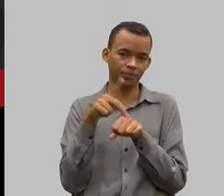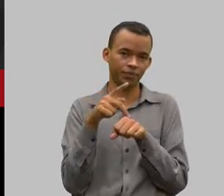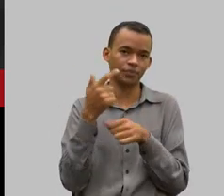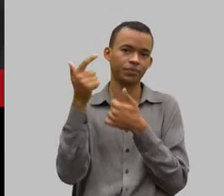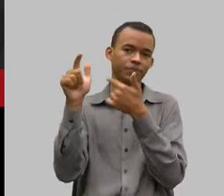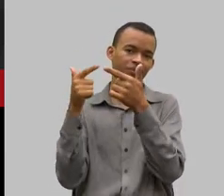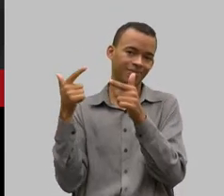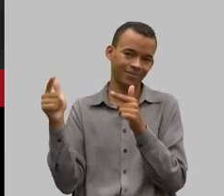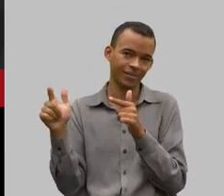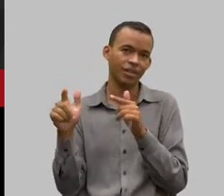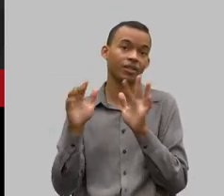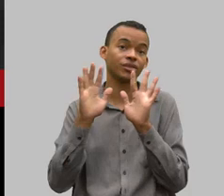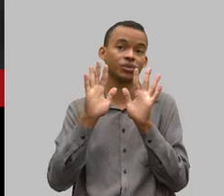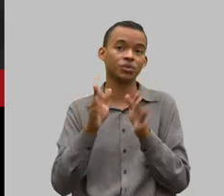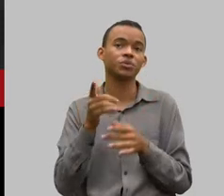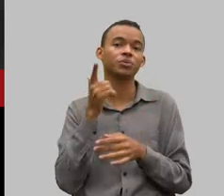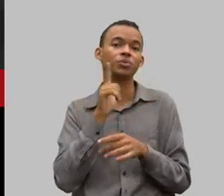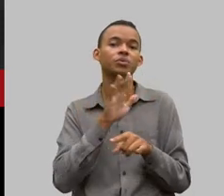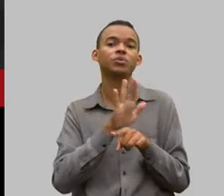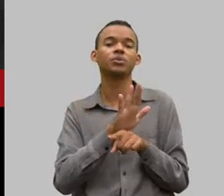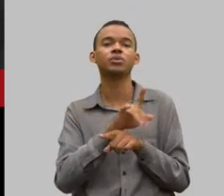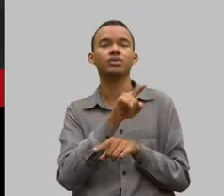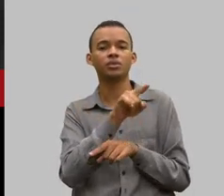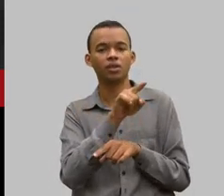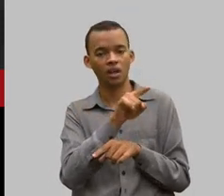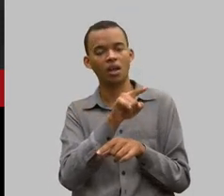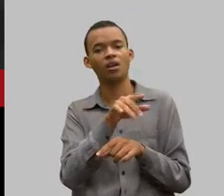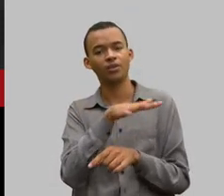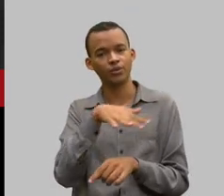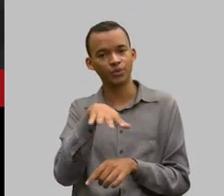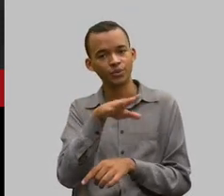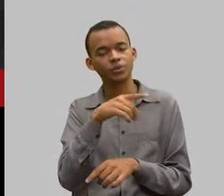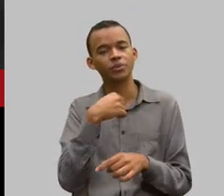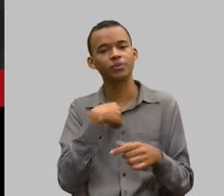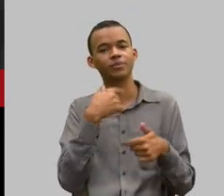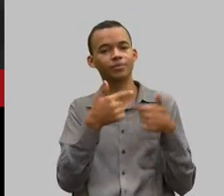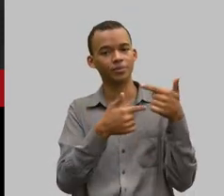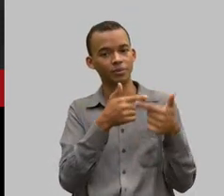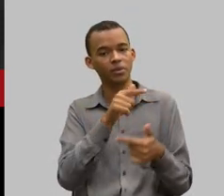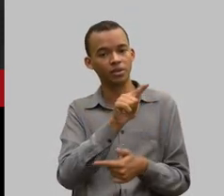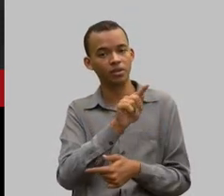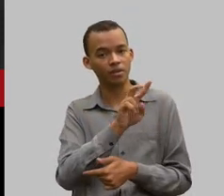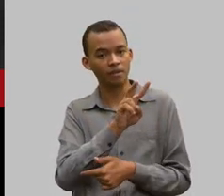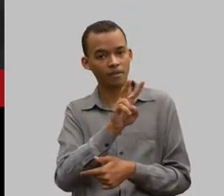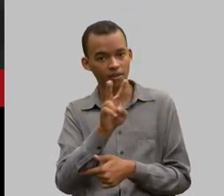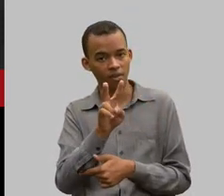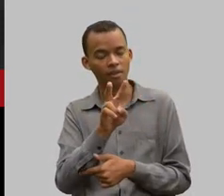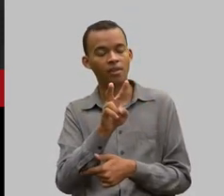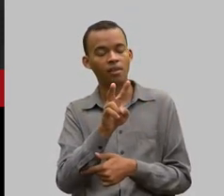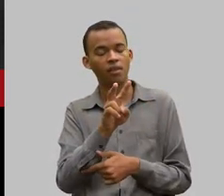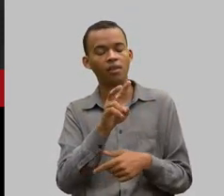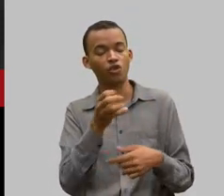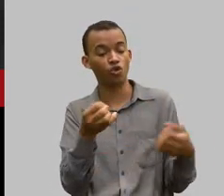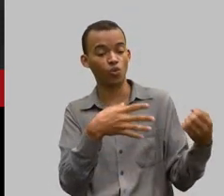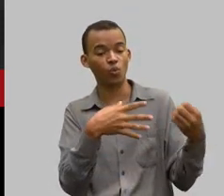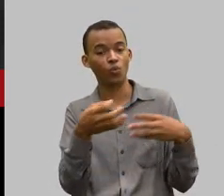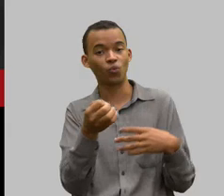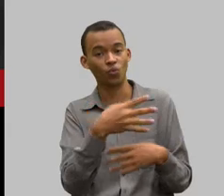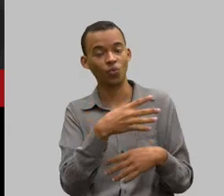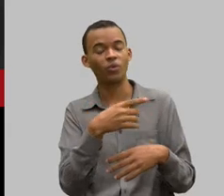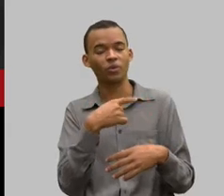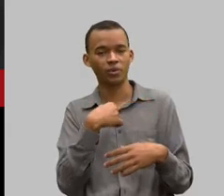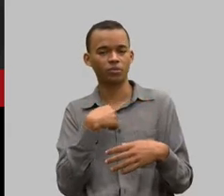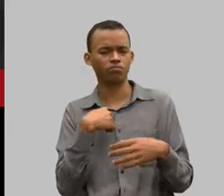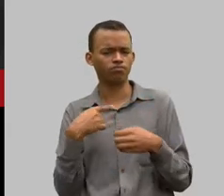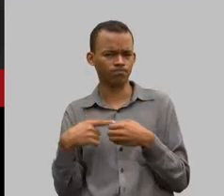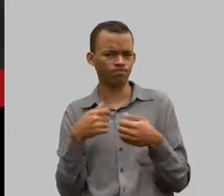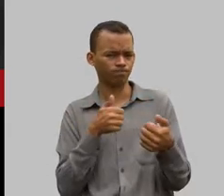fruto na minha região Sou pró Governador Valadares uma multinacional gerando emprego isso é muito importante o Arantes falou também na